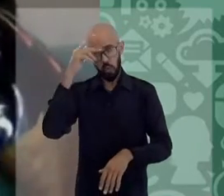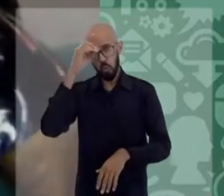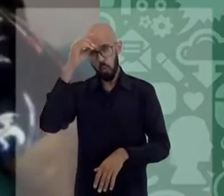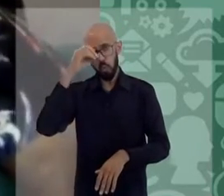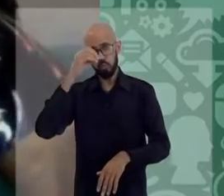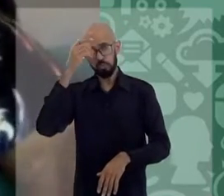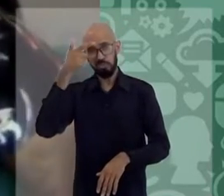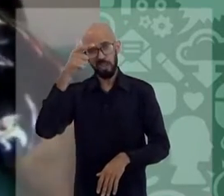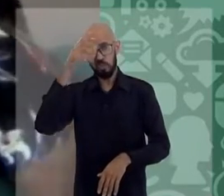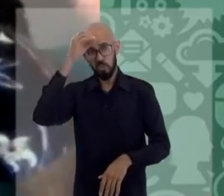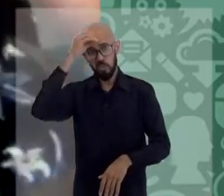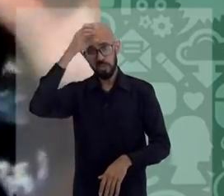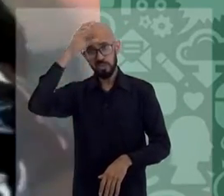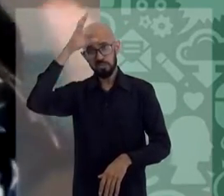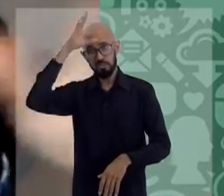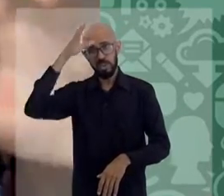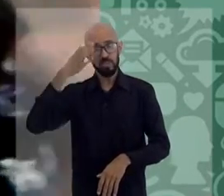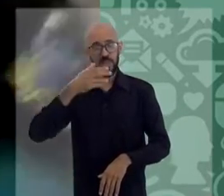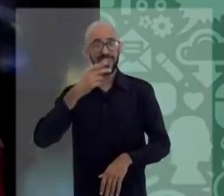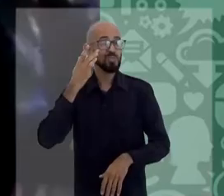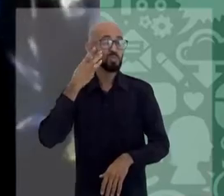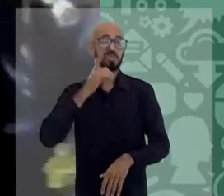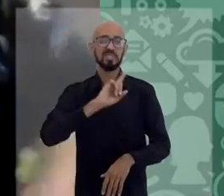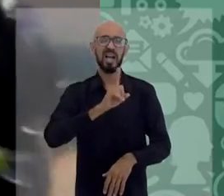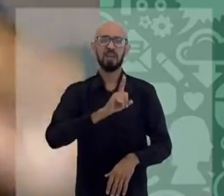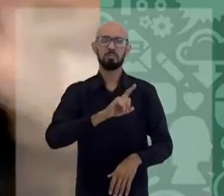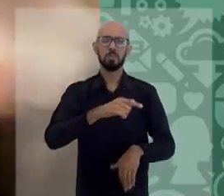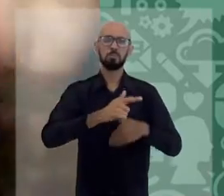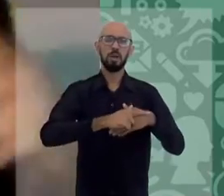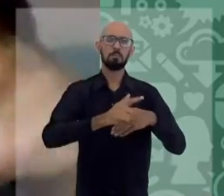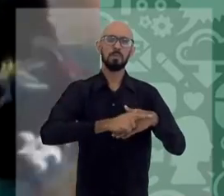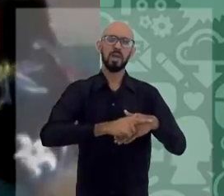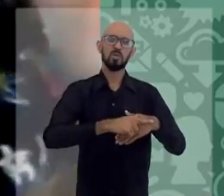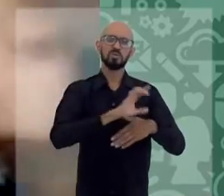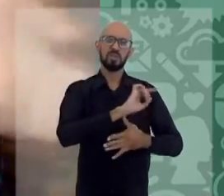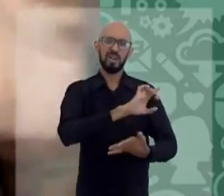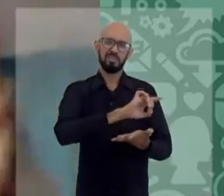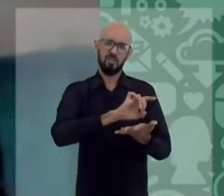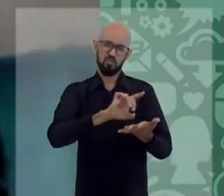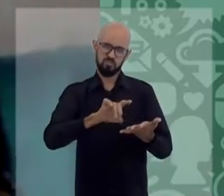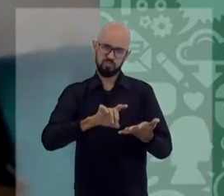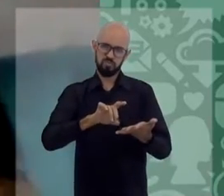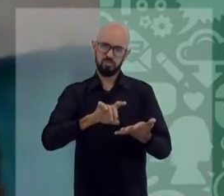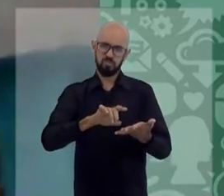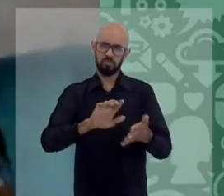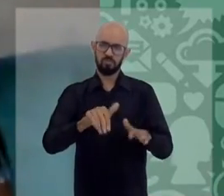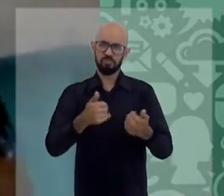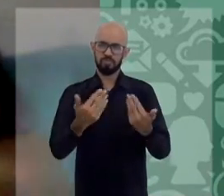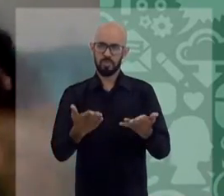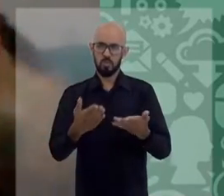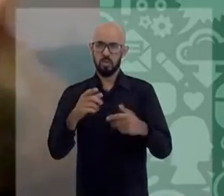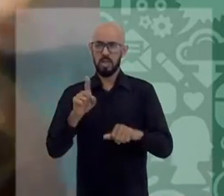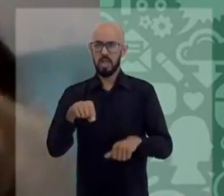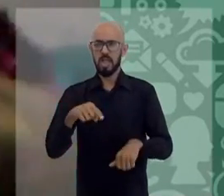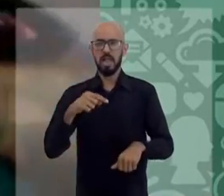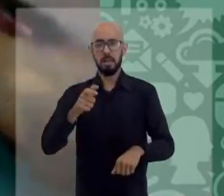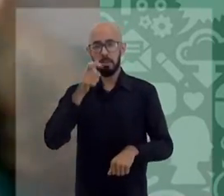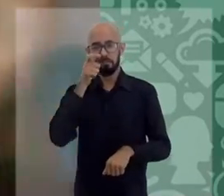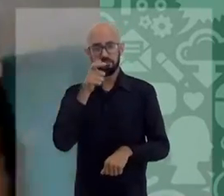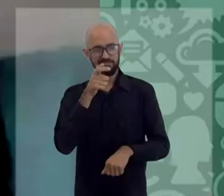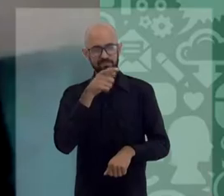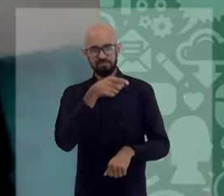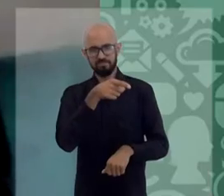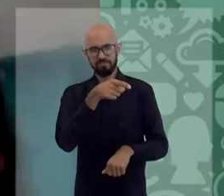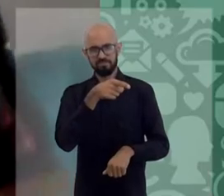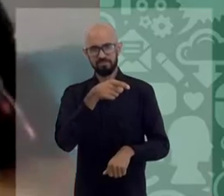pessoa não conhece o funcionamento, ele não sabe distinguir, não, mas isso não é papel judiciário. Não, eu estou entendendo aqui o que está acontecendo, sabe? Então, aí também a gente olhar